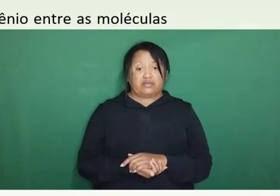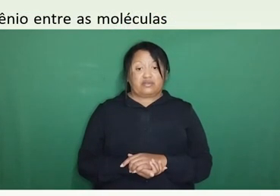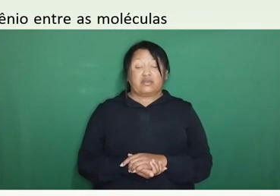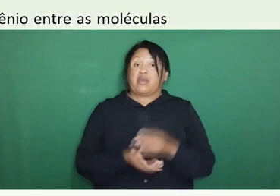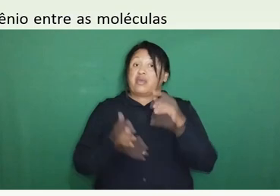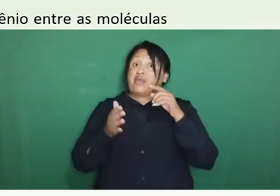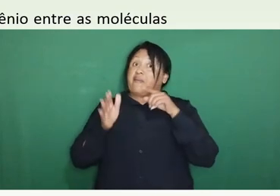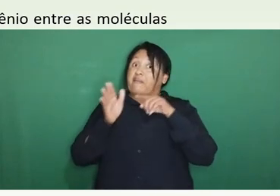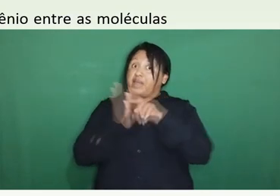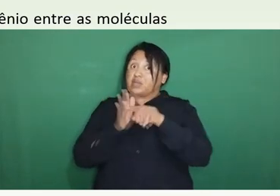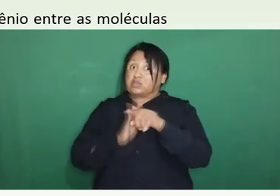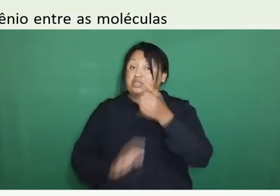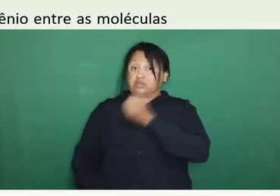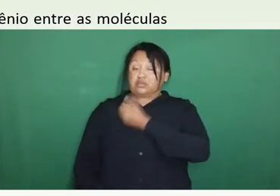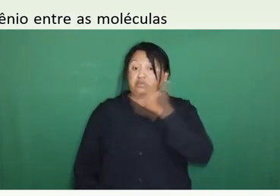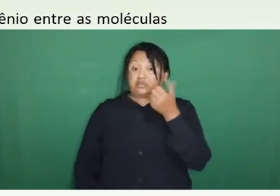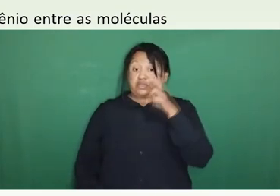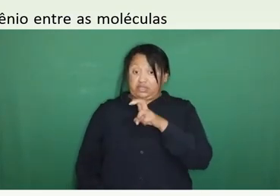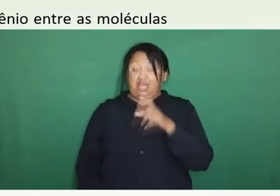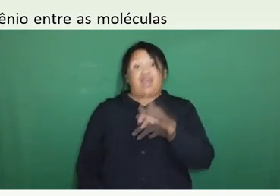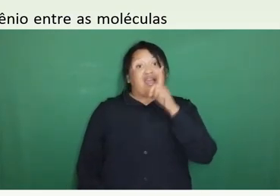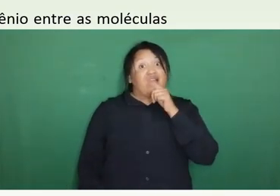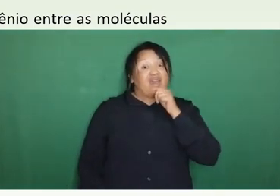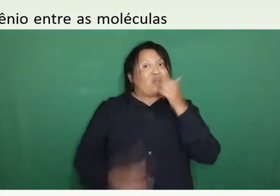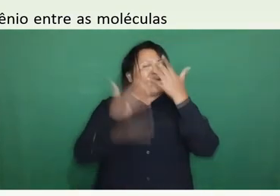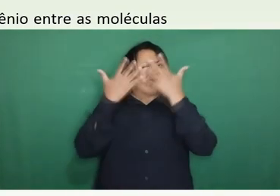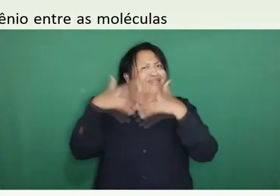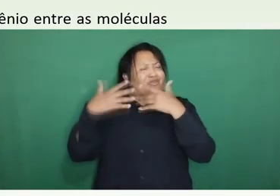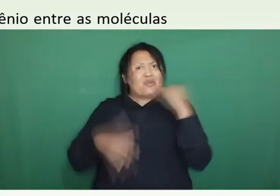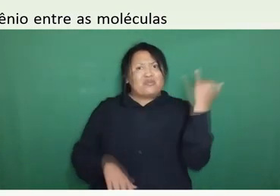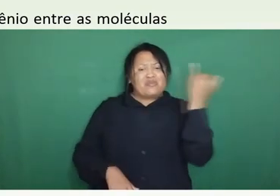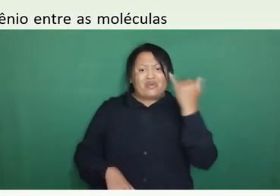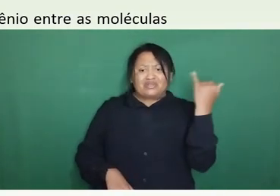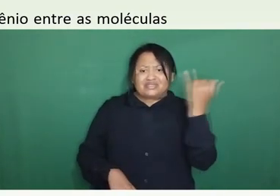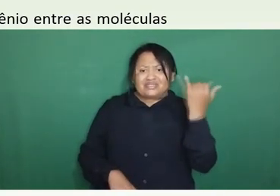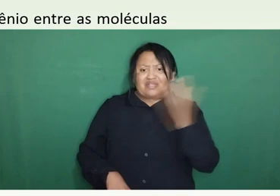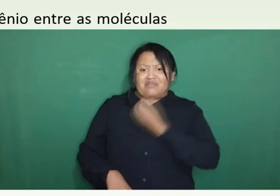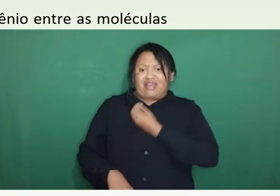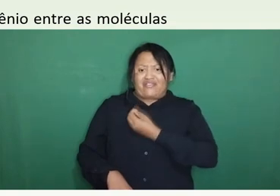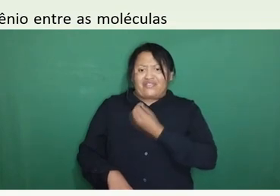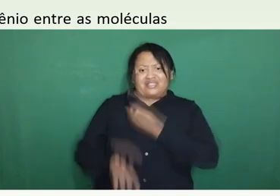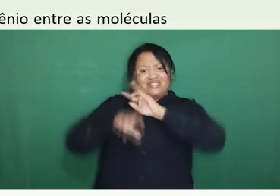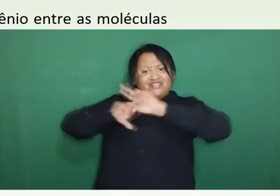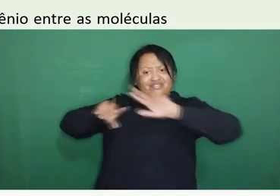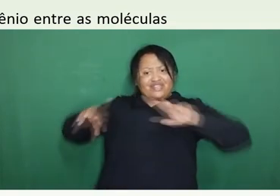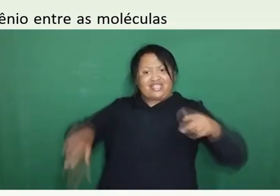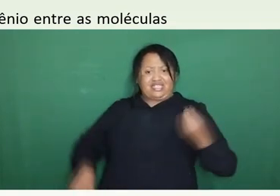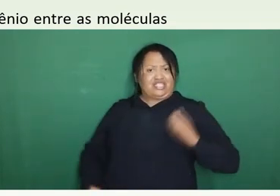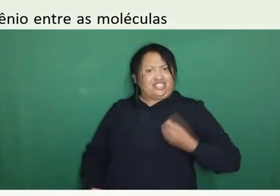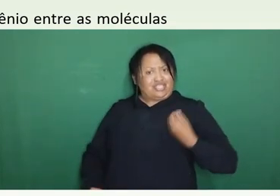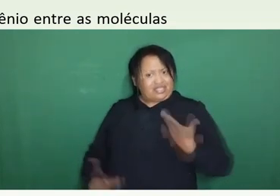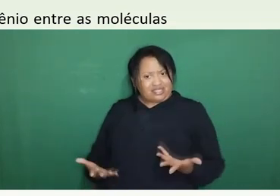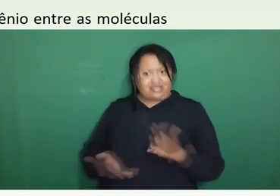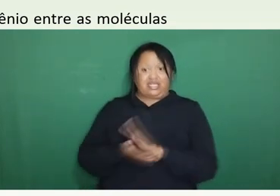questão 15 água é um recurso natural essencial para a existência e sobrevivência das diferentes formas de vida